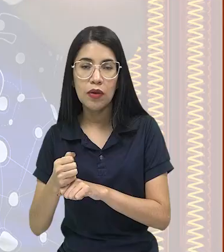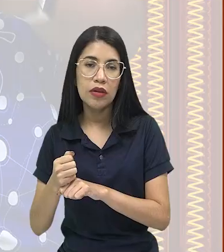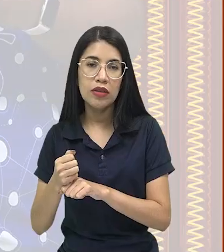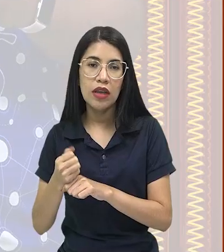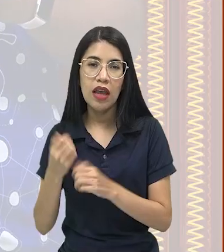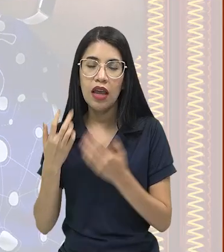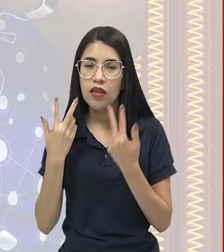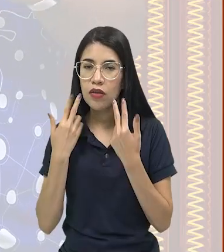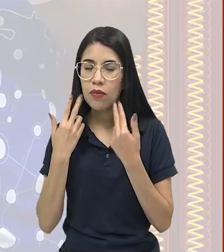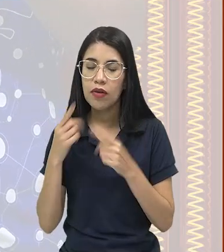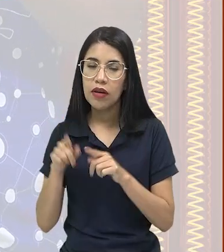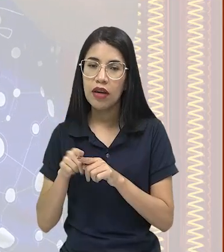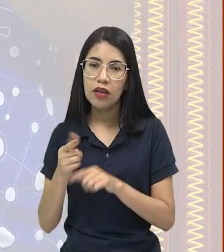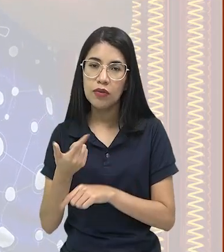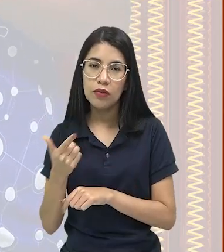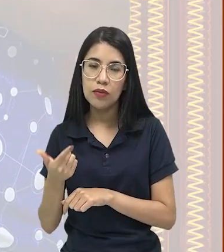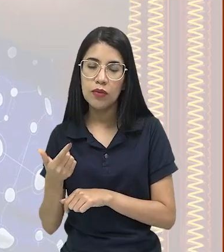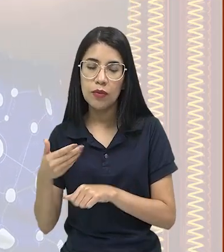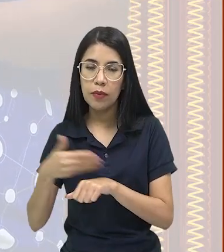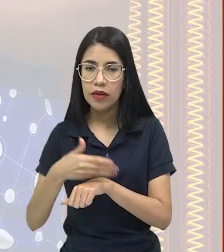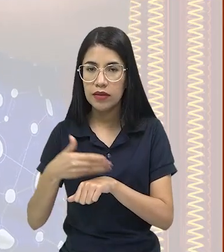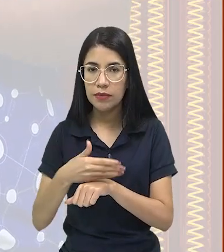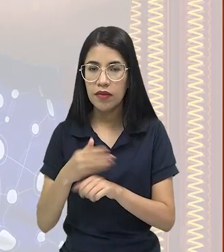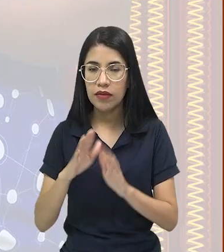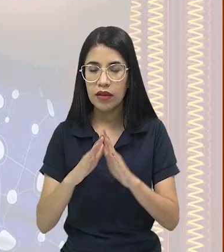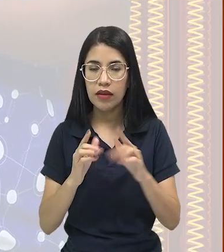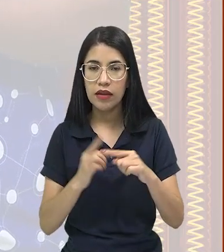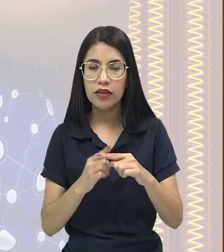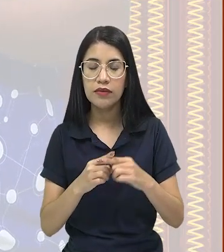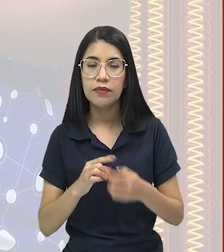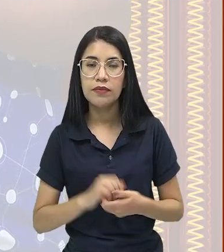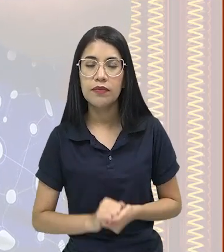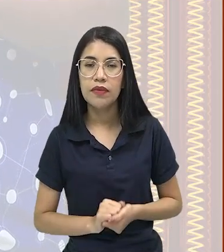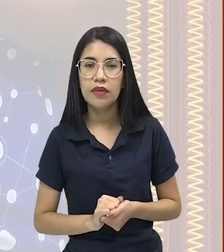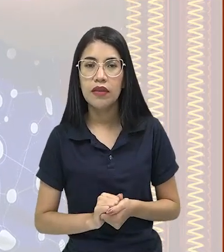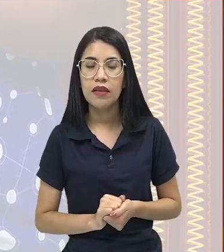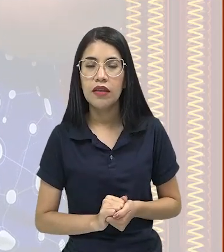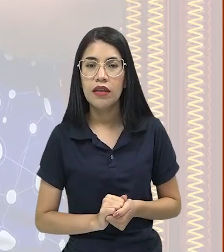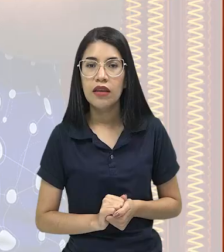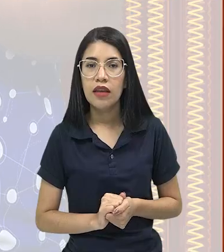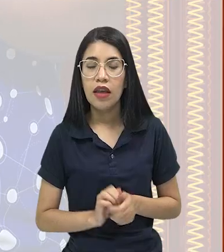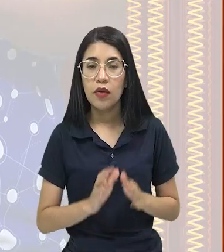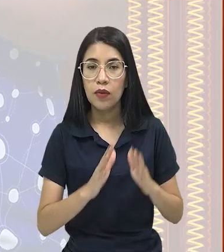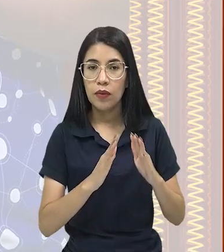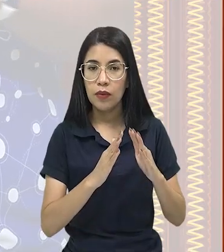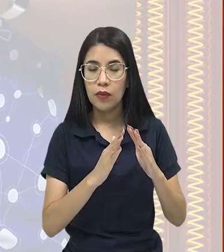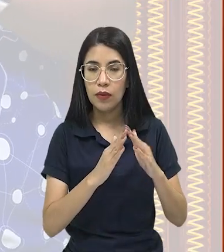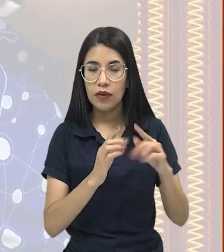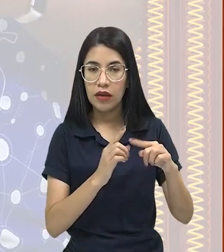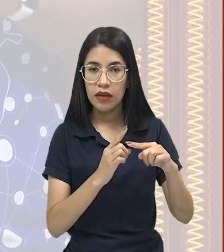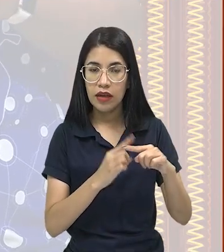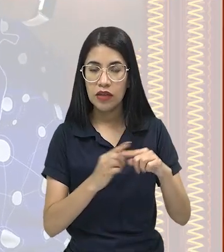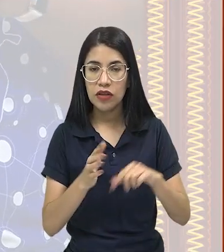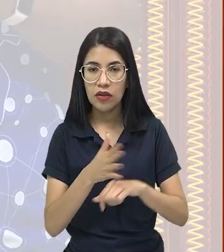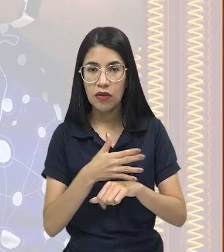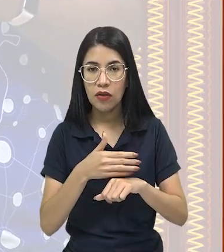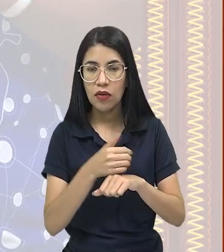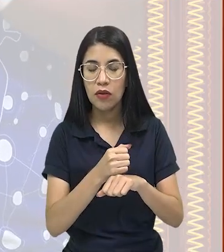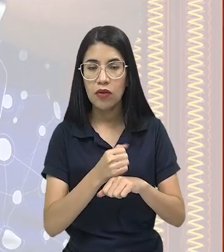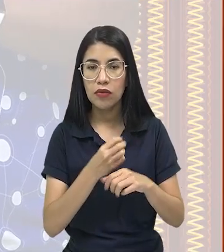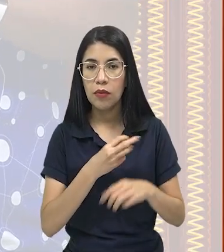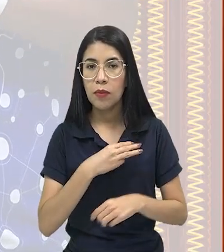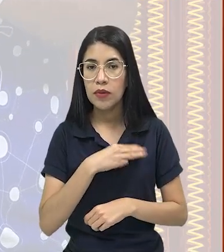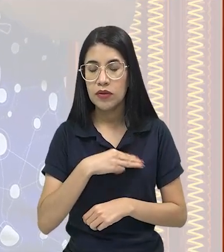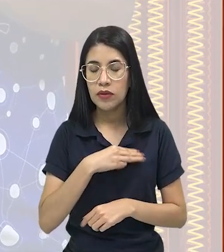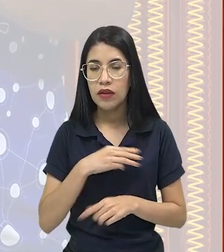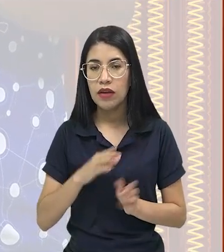comuns de fora da igreja. Tá? O pessoal da igreja era chamado de colonos missionários, e quem não era chamado de colono leigo.